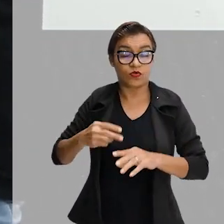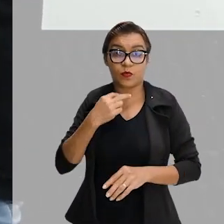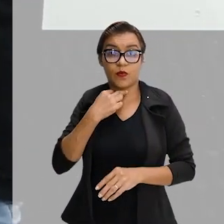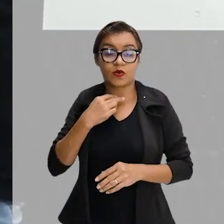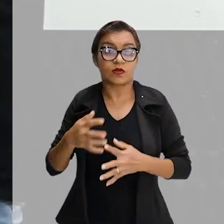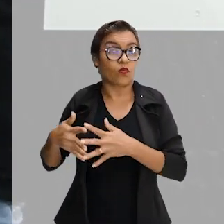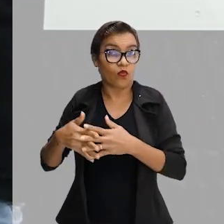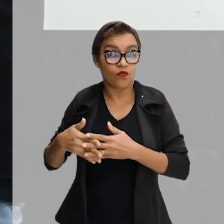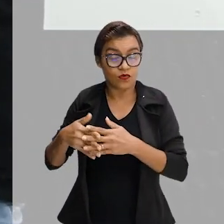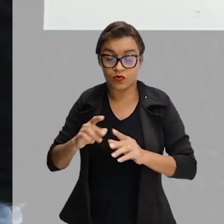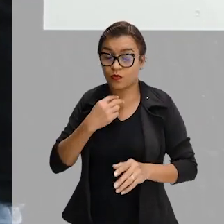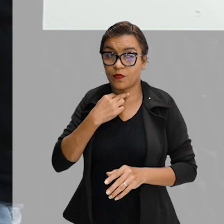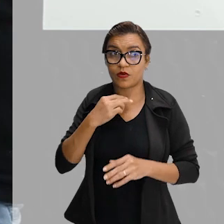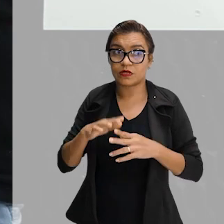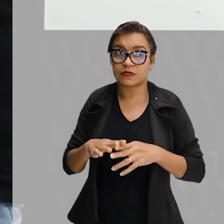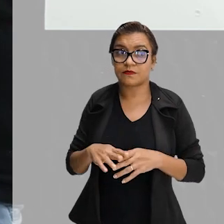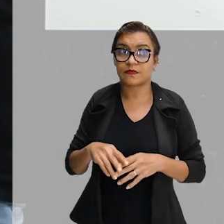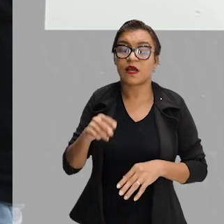de nações